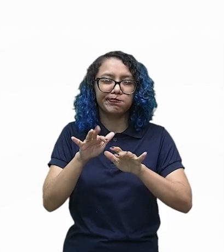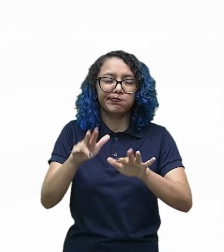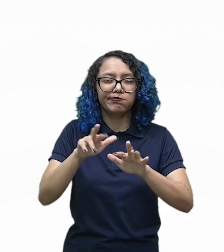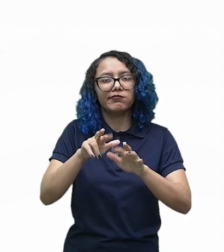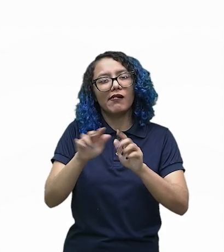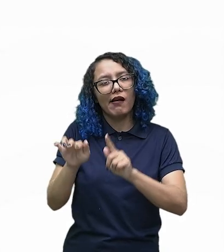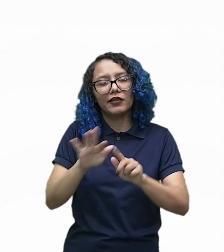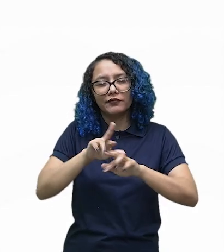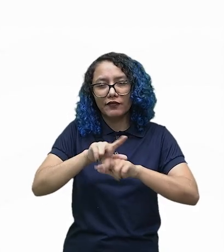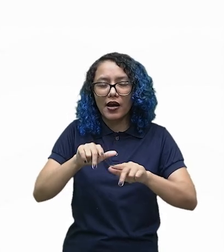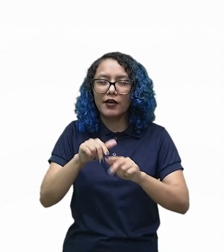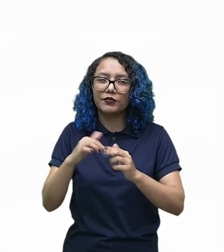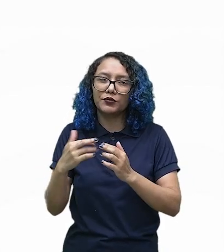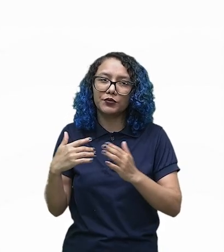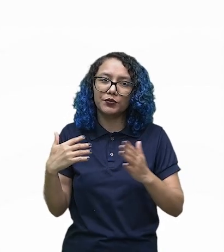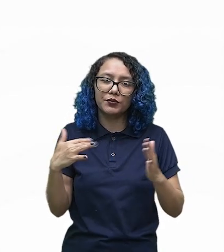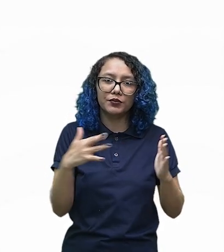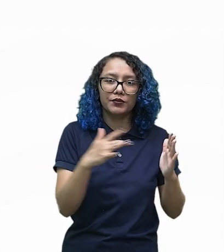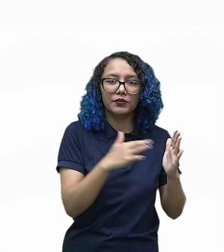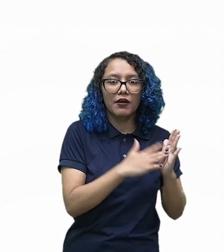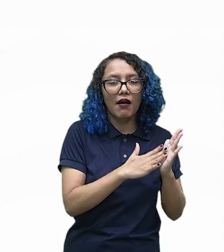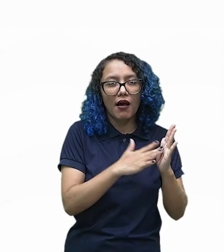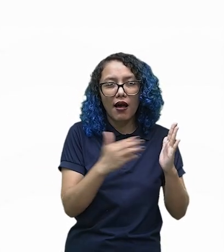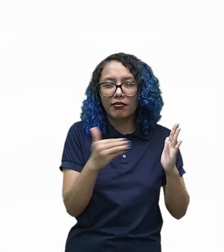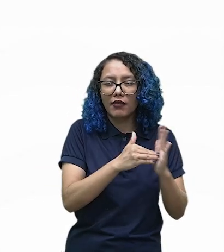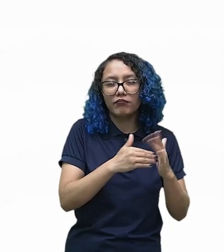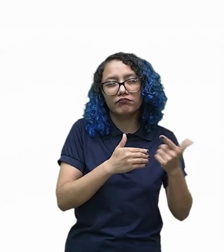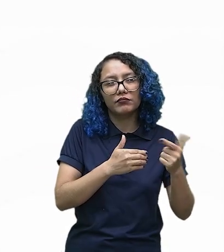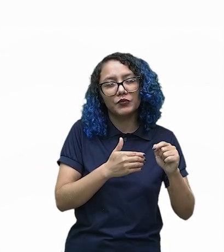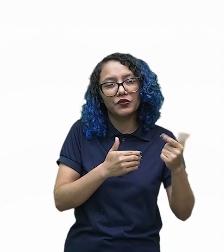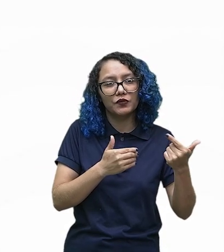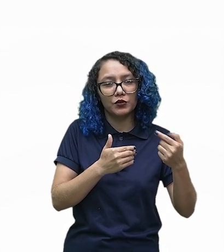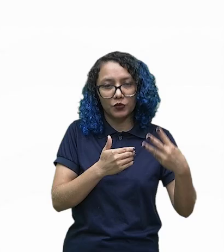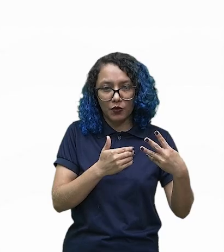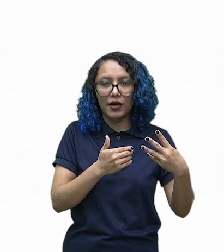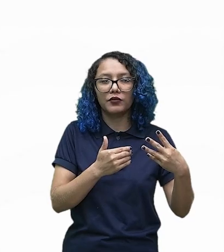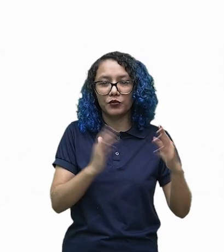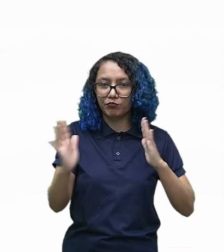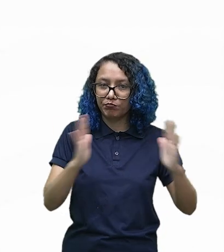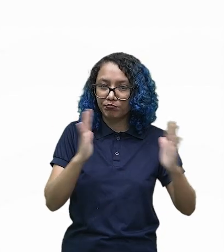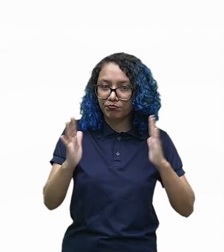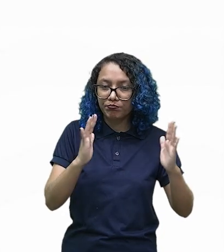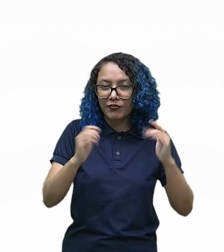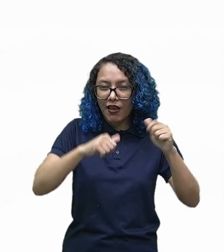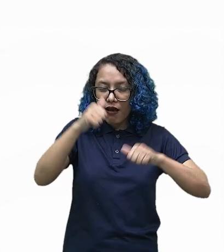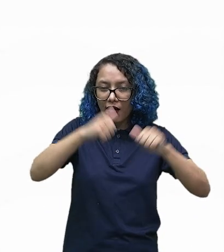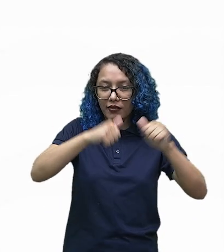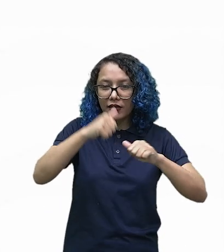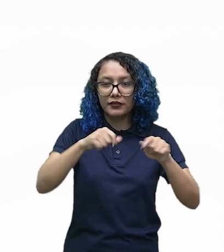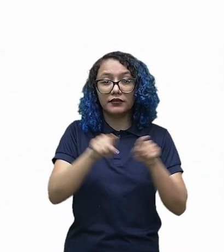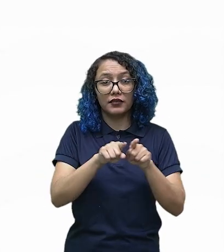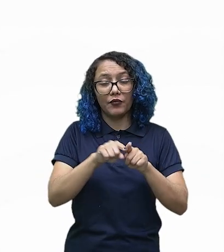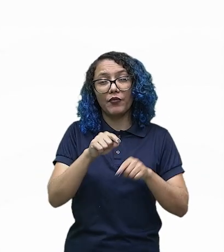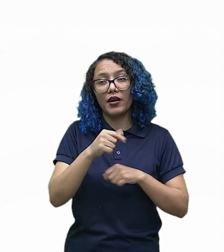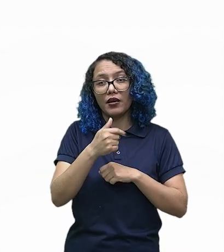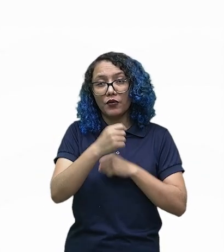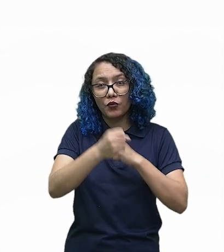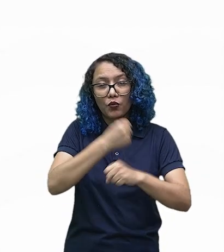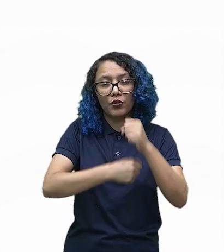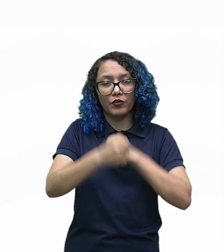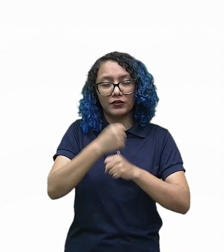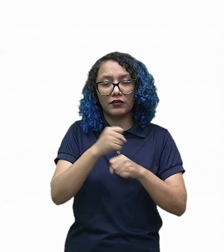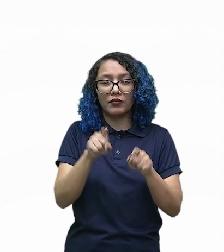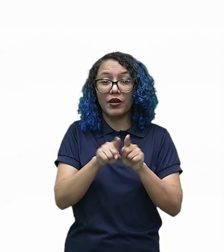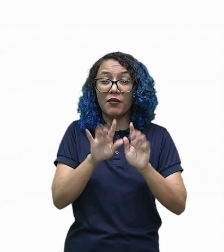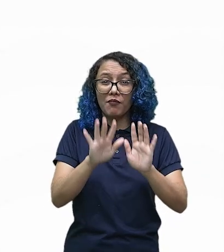desses gases, até o ano de 2024, e temos também o relatório de 2025, mas o dado mais expressivo é